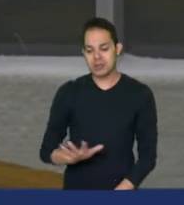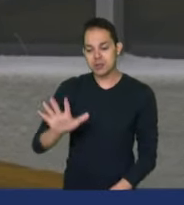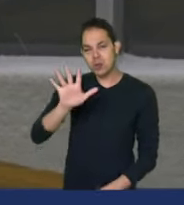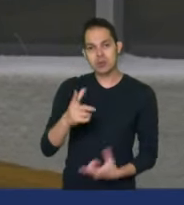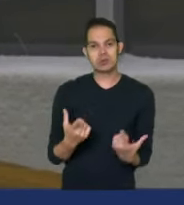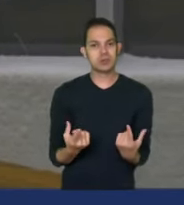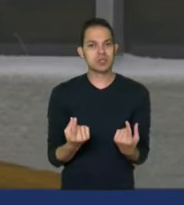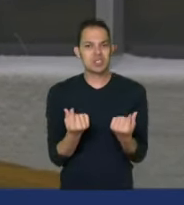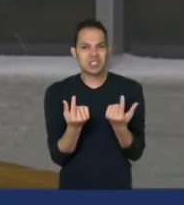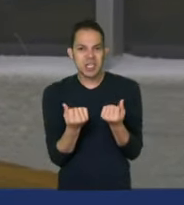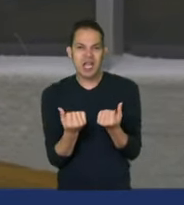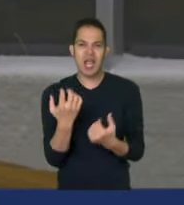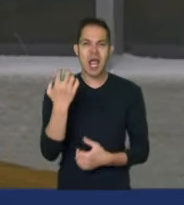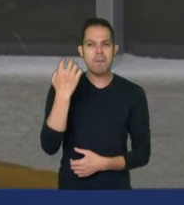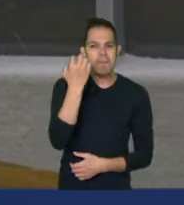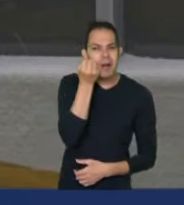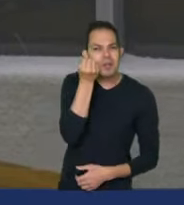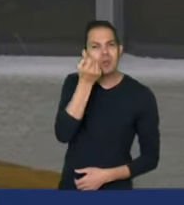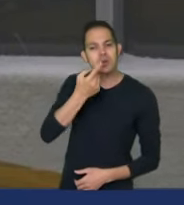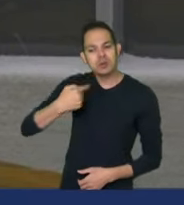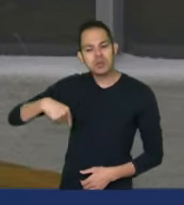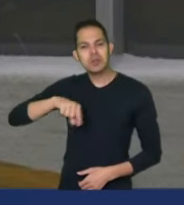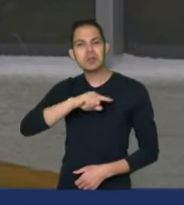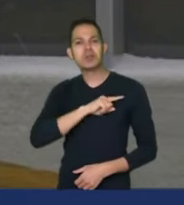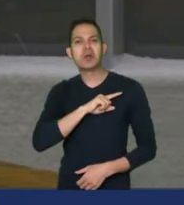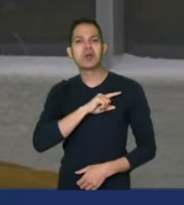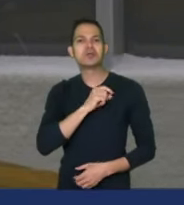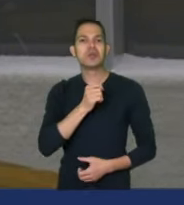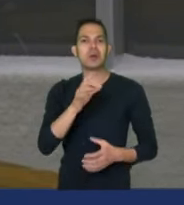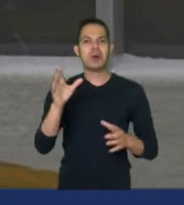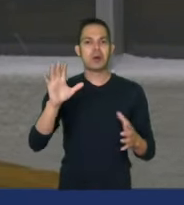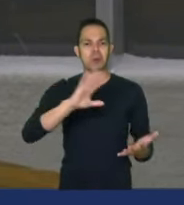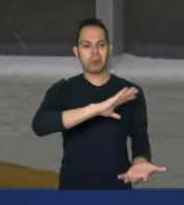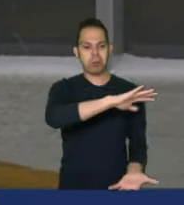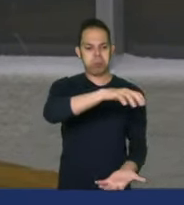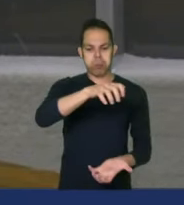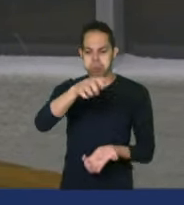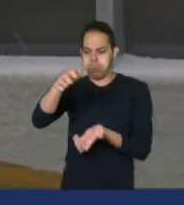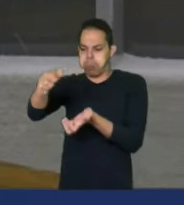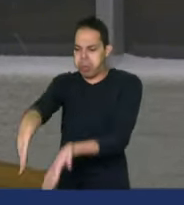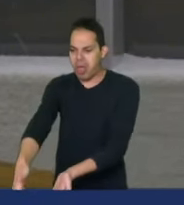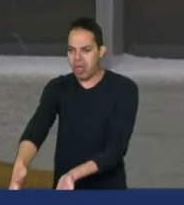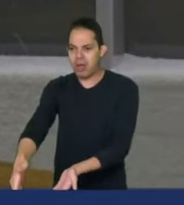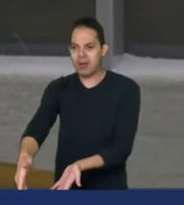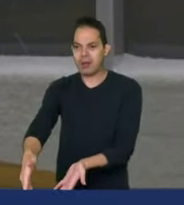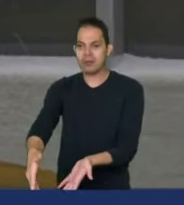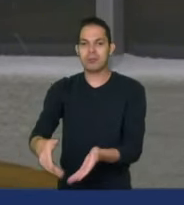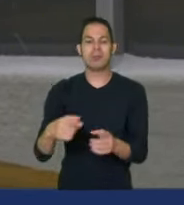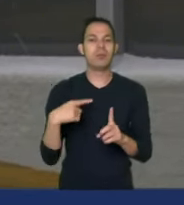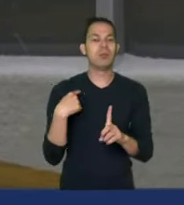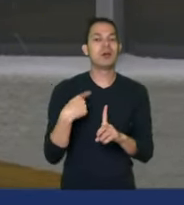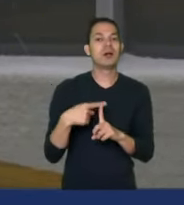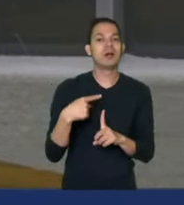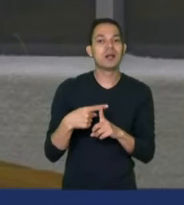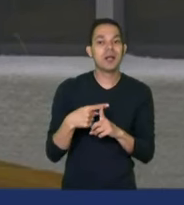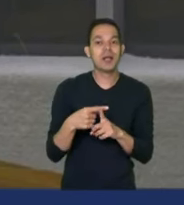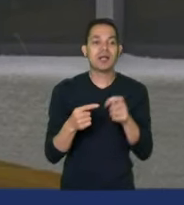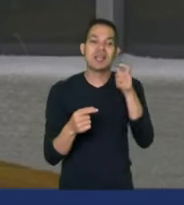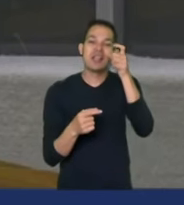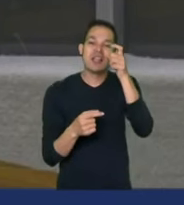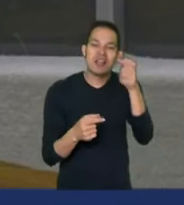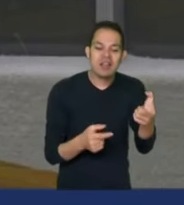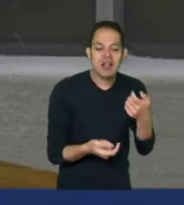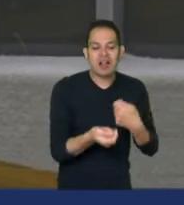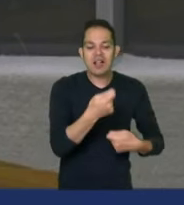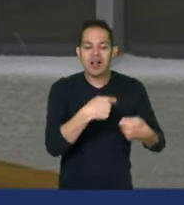nosso patrimônio, sendo simplesmente jogado fora. Isso para atender alguns interesses